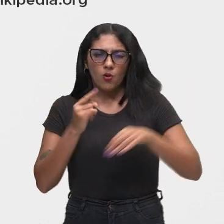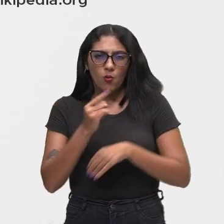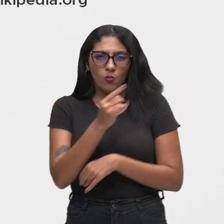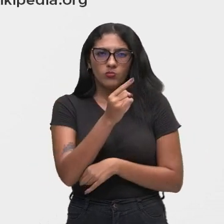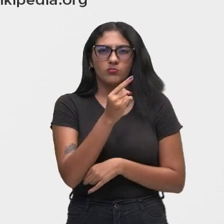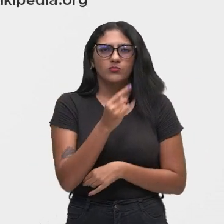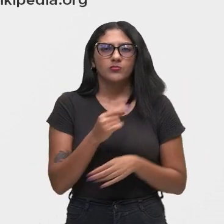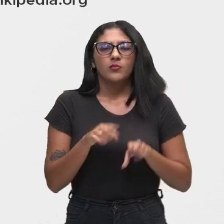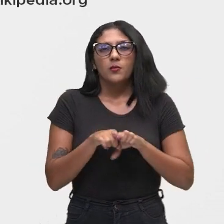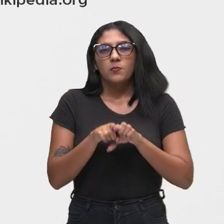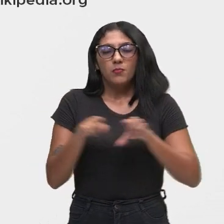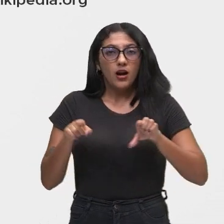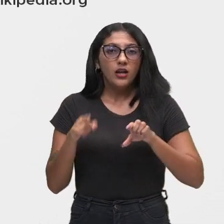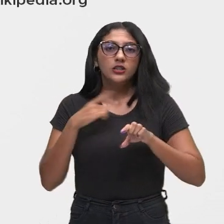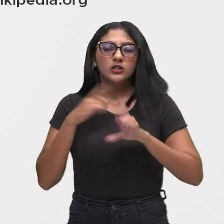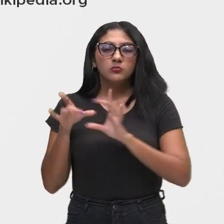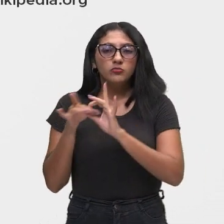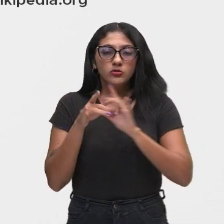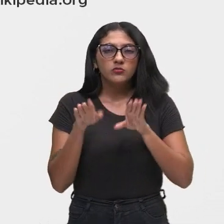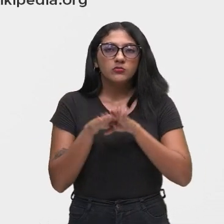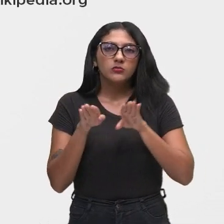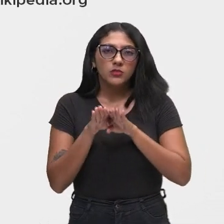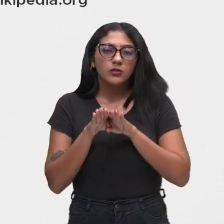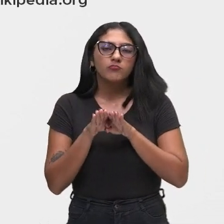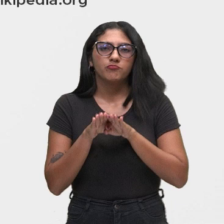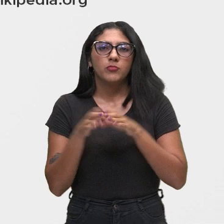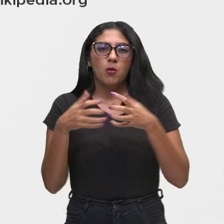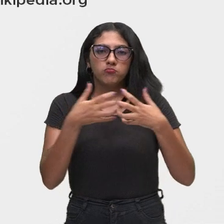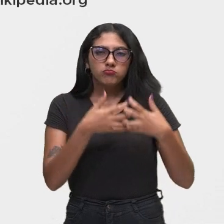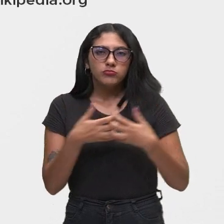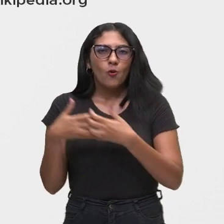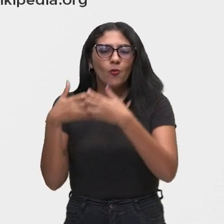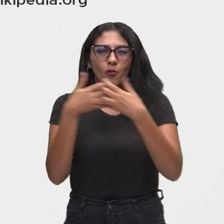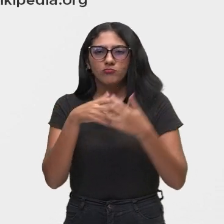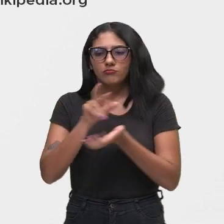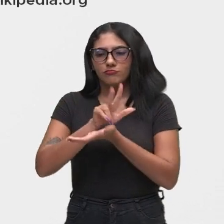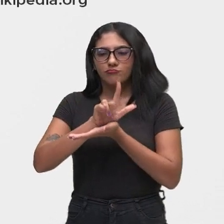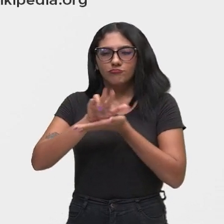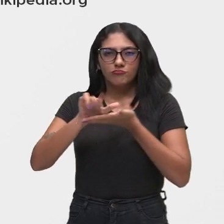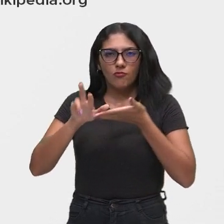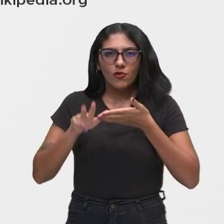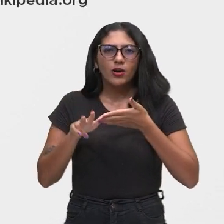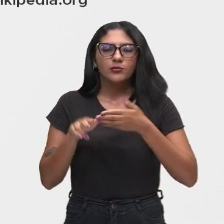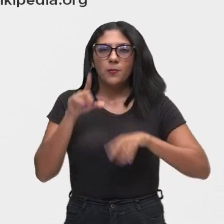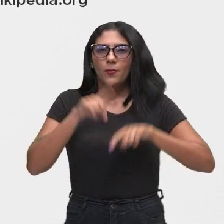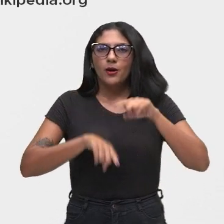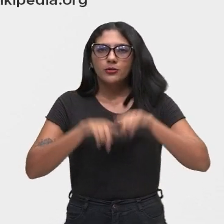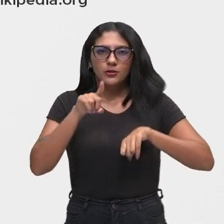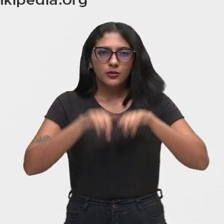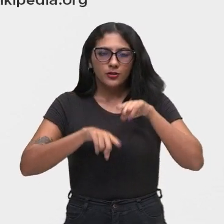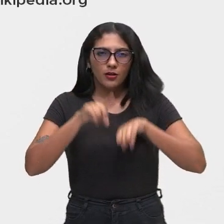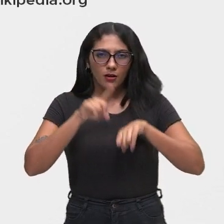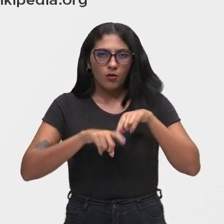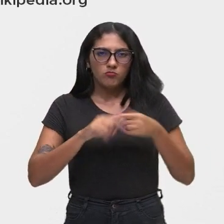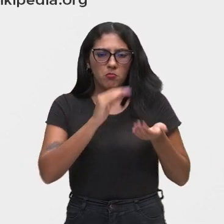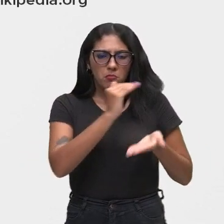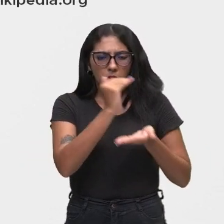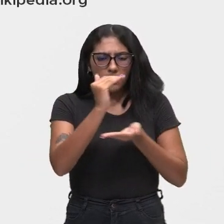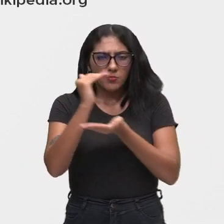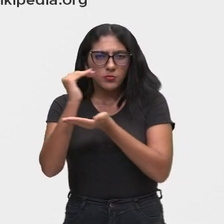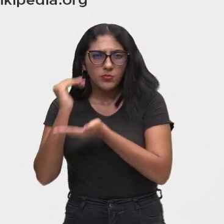partir disso ocorria o transporte, né, da produção industrial, a distribuição da